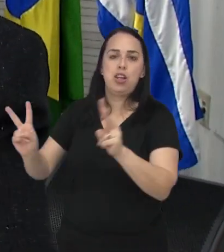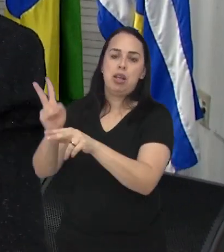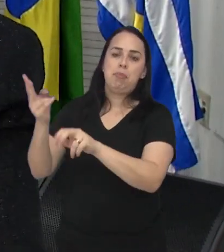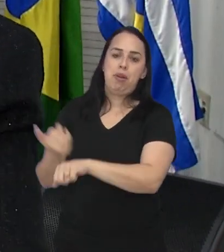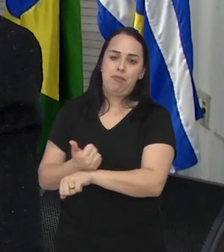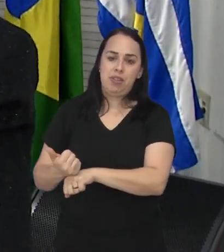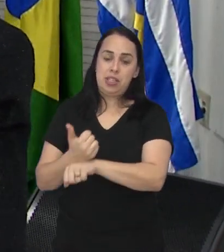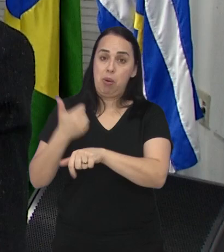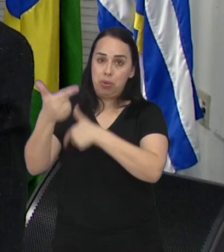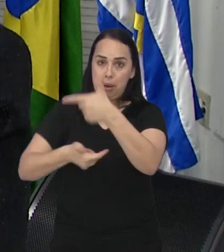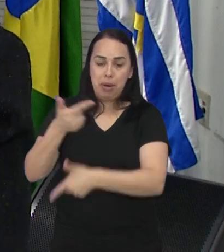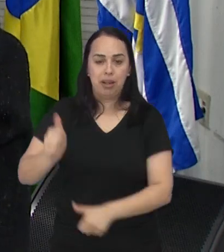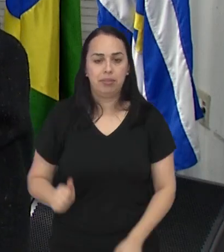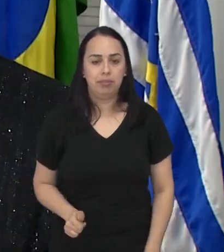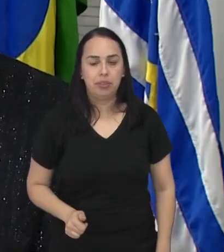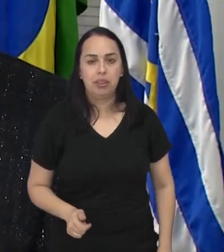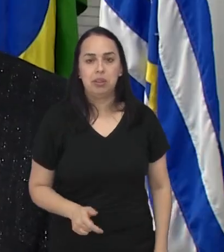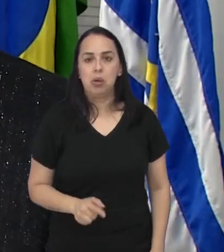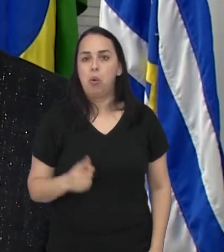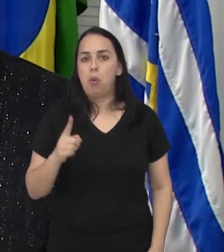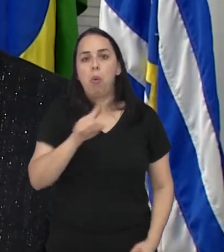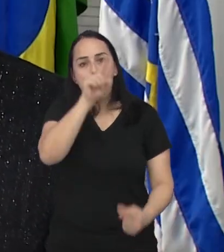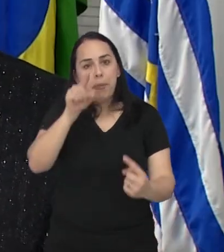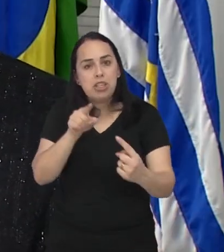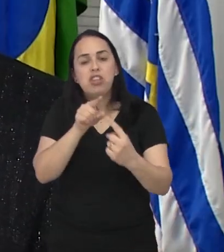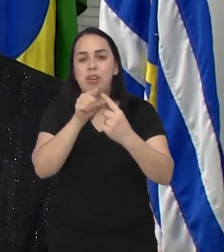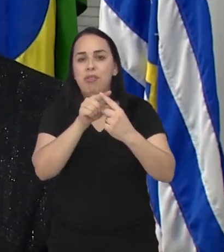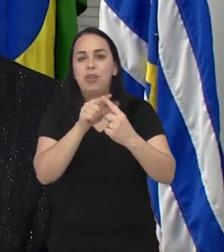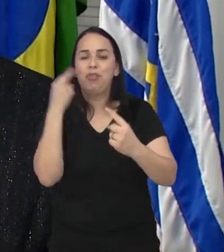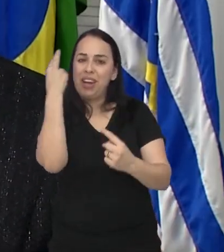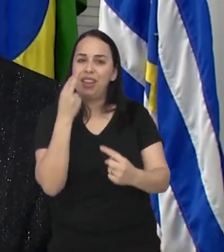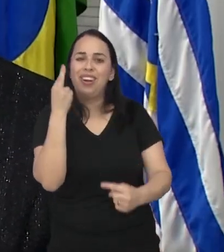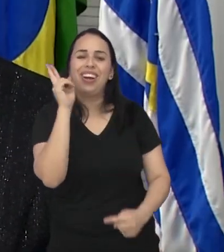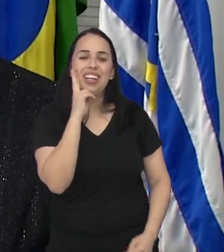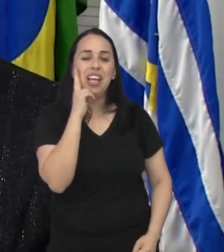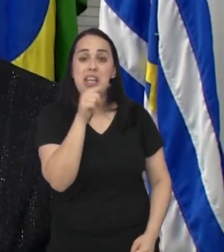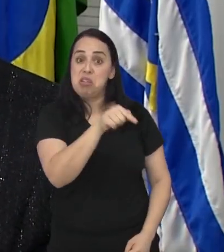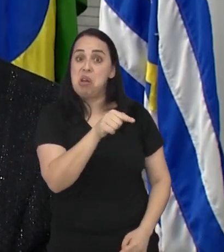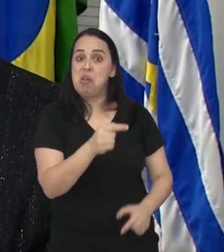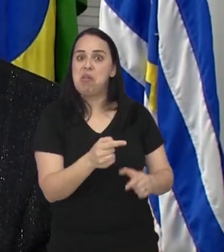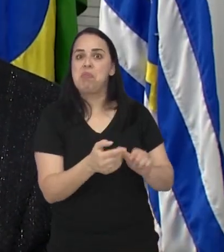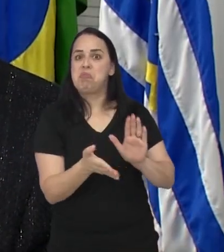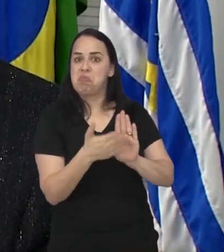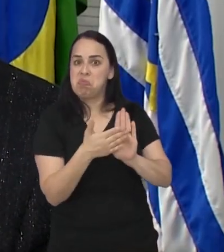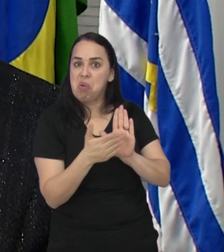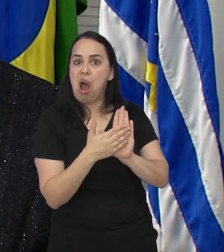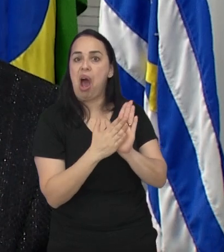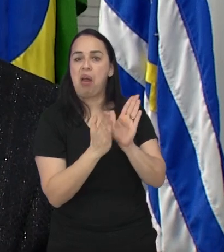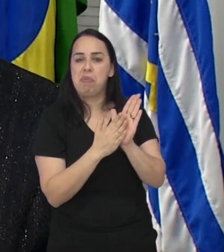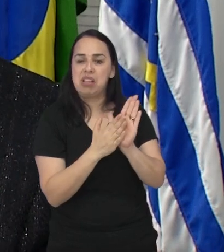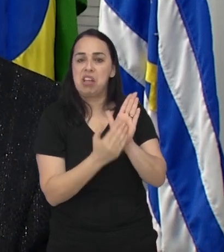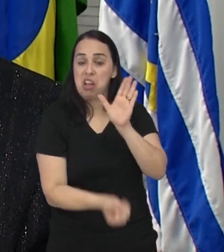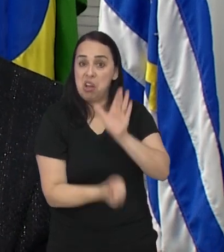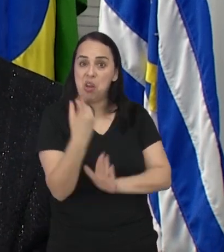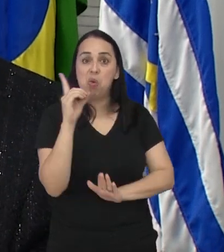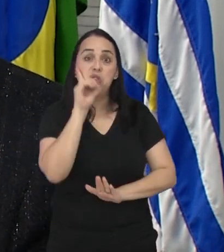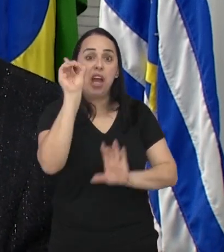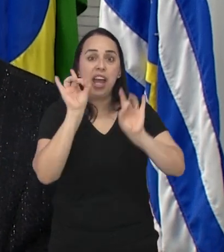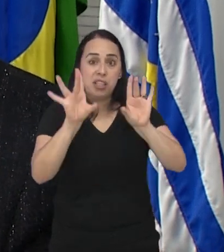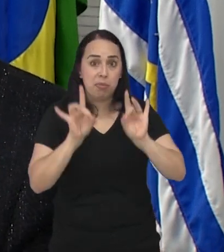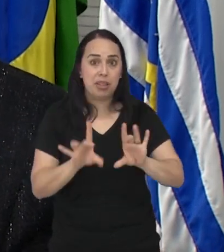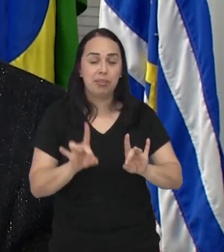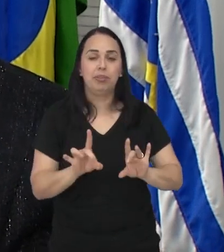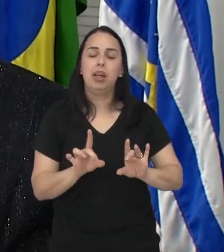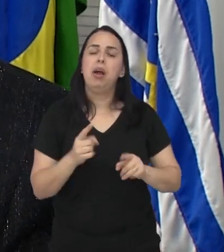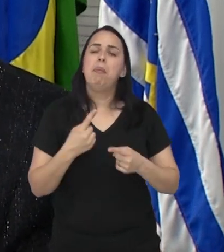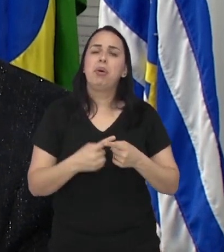a valorização da categoria. Acho que a ideia do vereador Renato Santiago foi muito feliz quando ele criou o Dia do